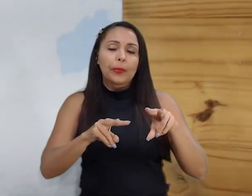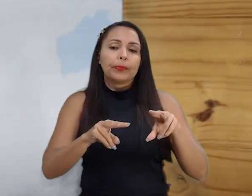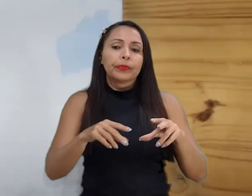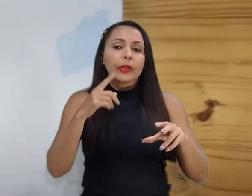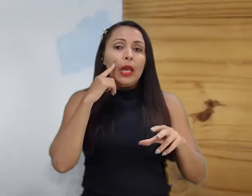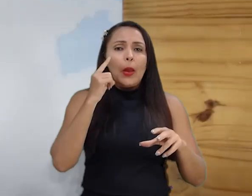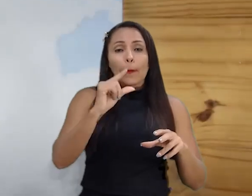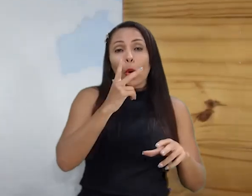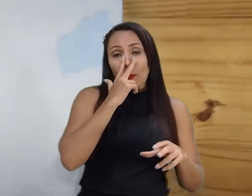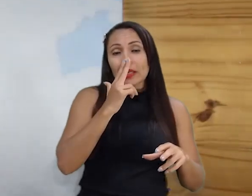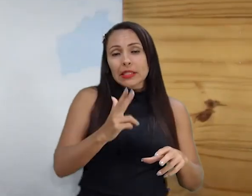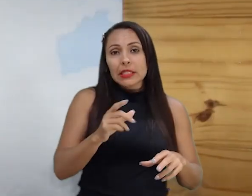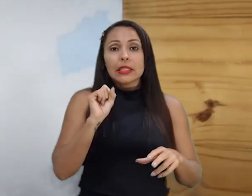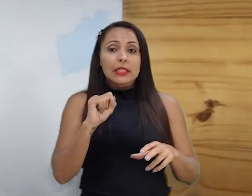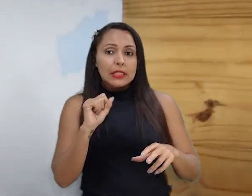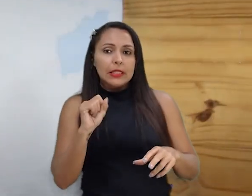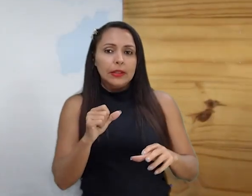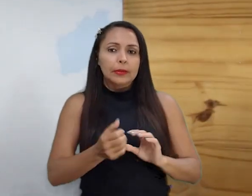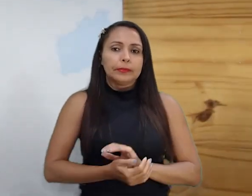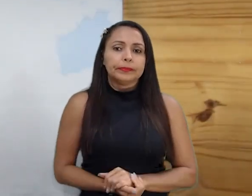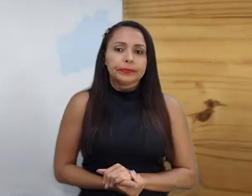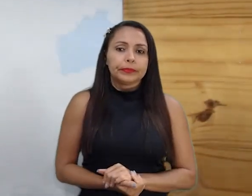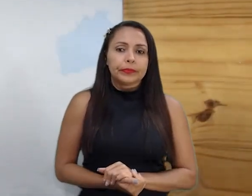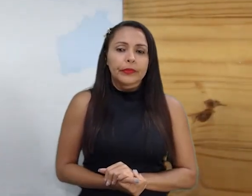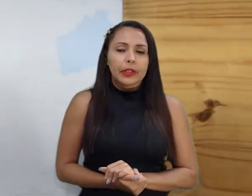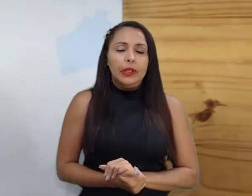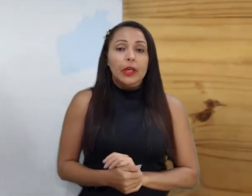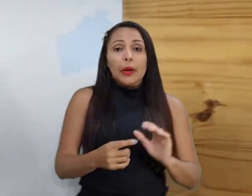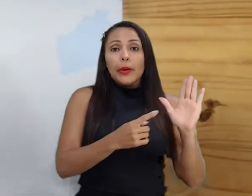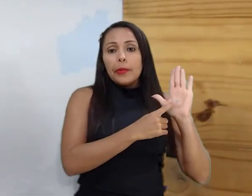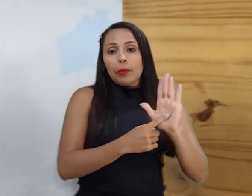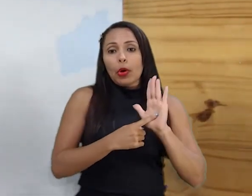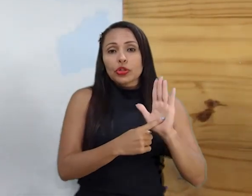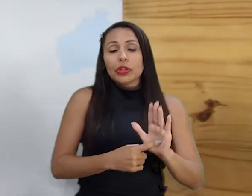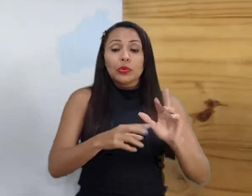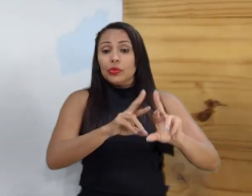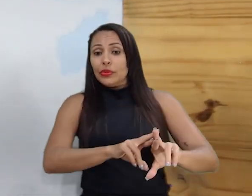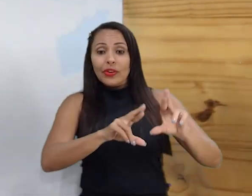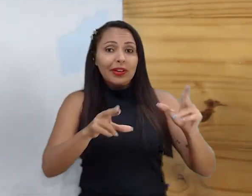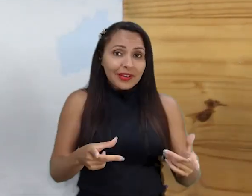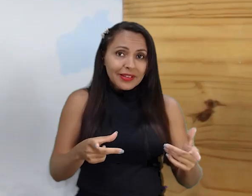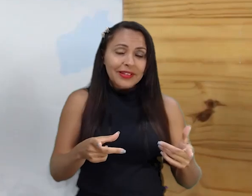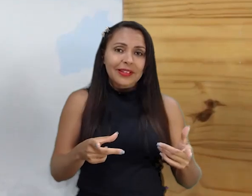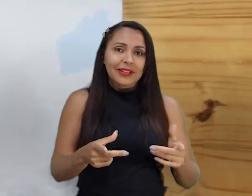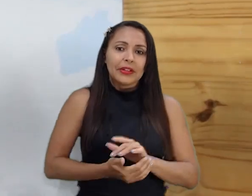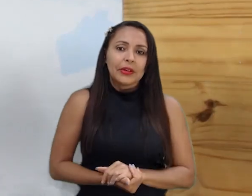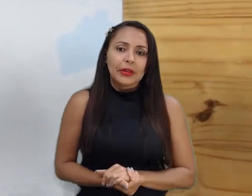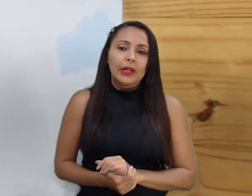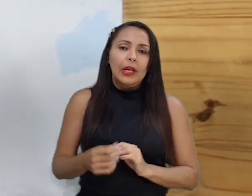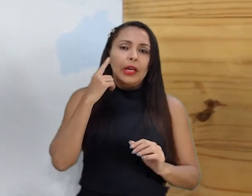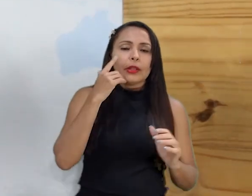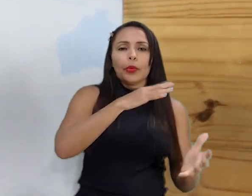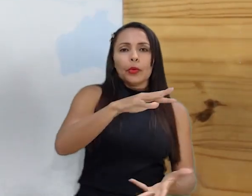é um pouco parecida com o dadaísmo, é muito fotocolagem também, só que mostrando um cenário diferente. Era o mundo dos sonhos, um mundo